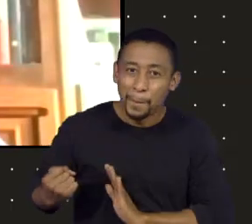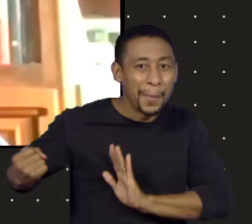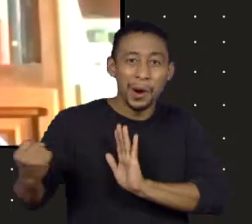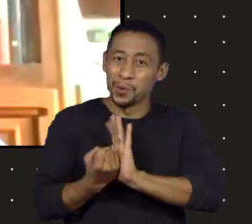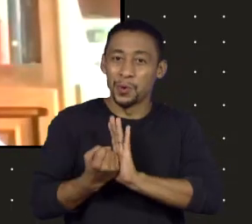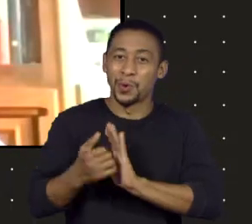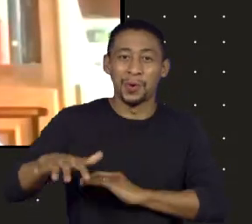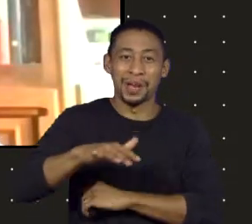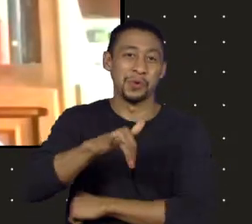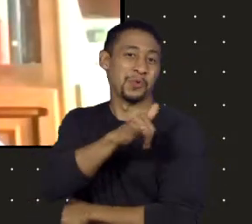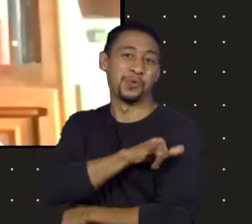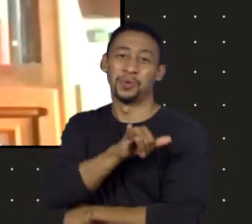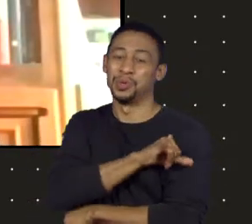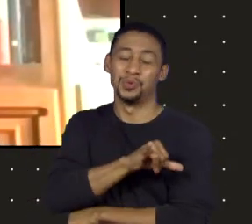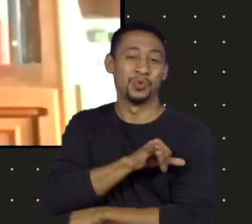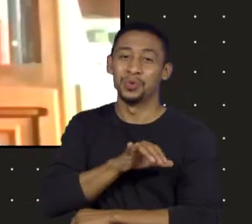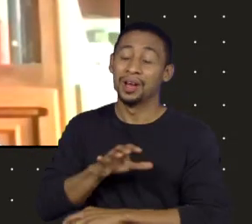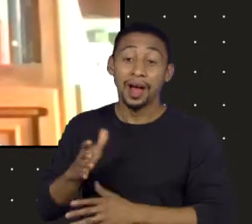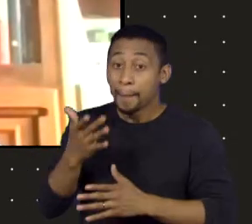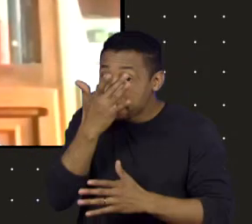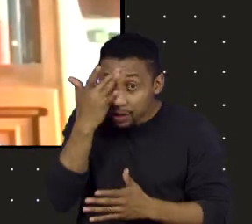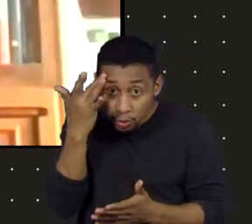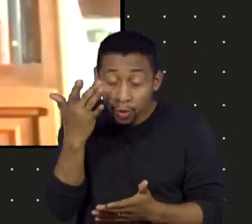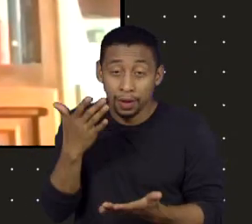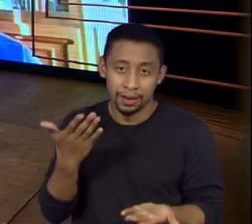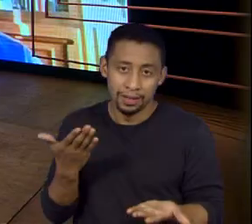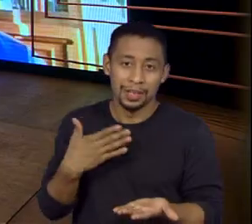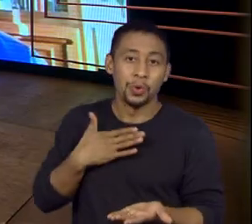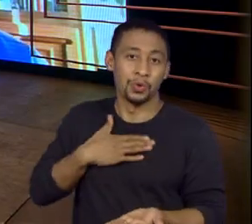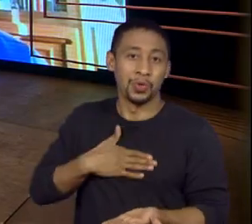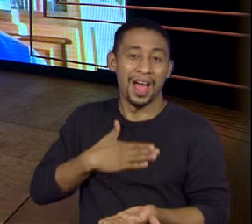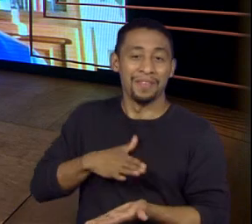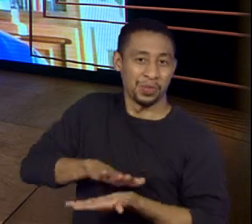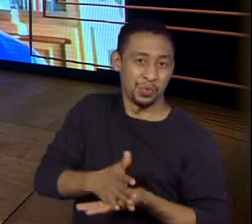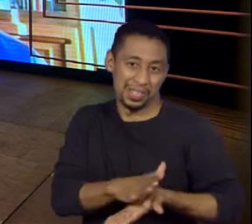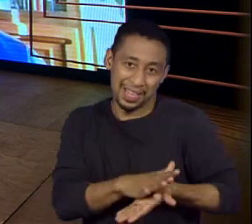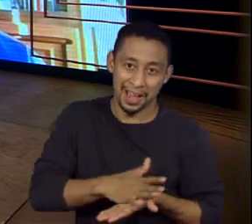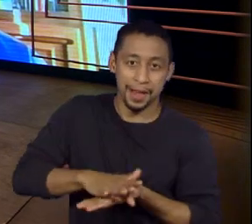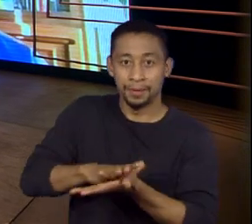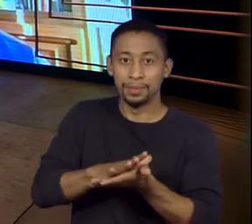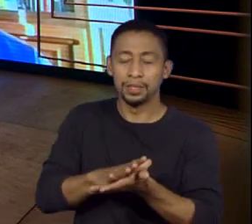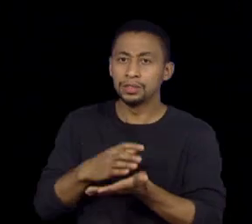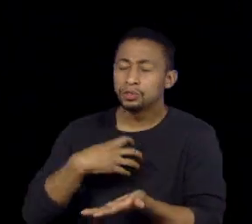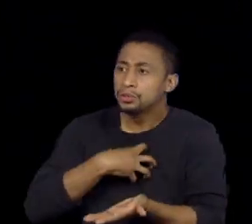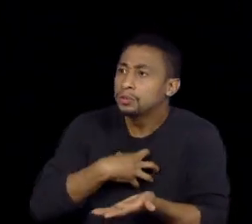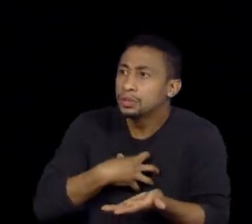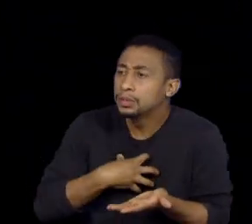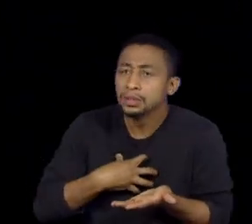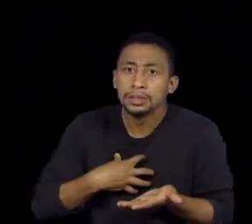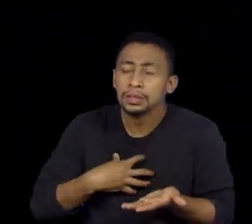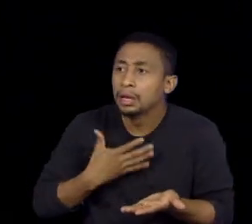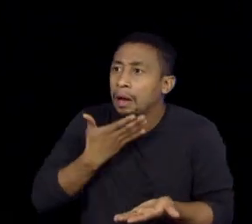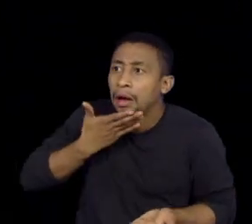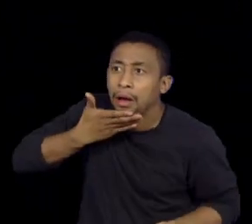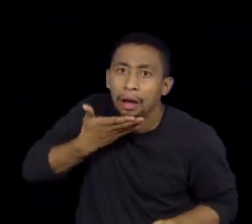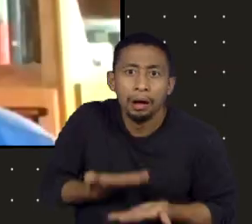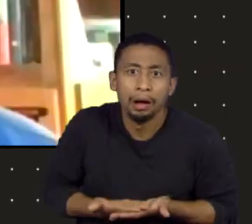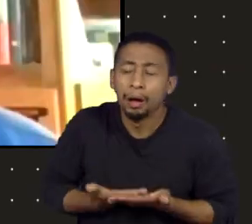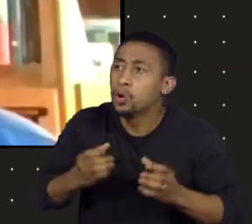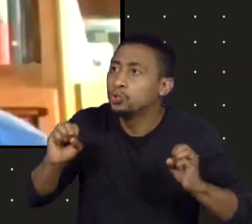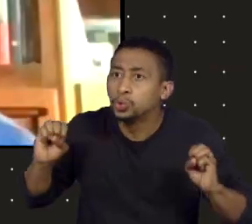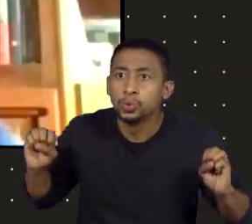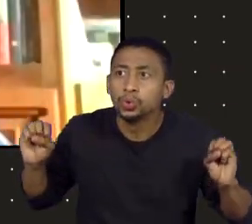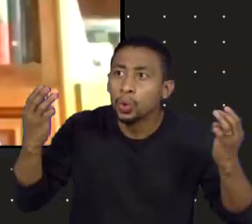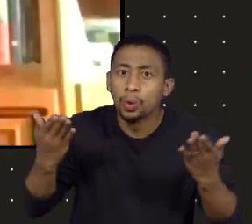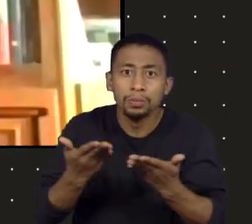né? As pessoas ligadas ao mundo do samba ficaram muito impactadas com aquele show, né? No dia